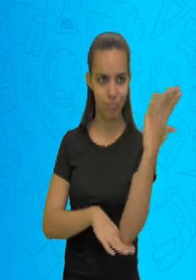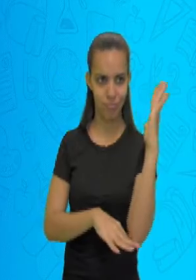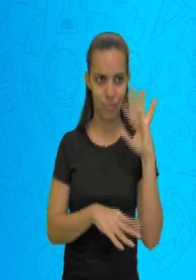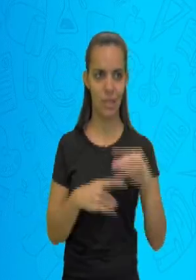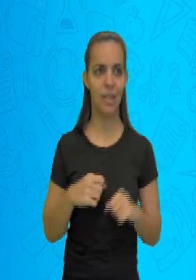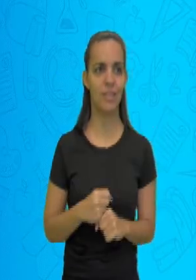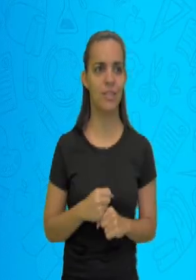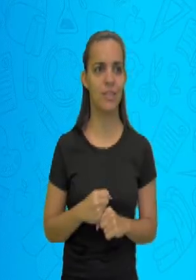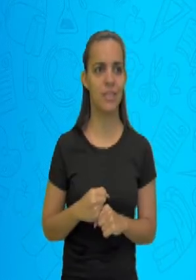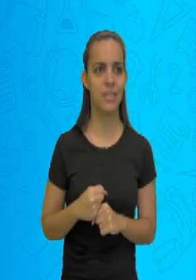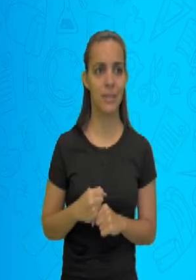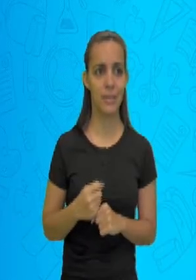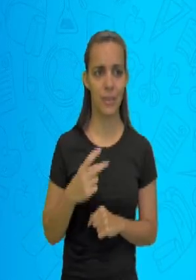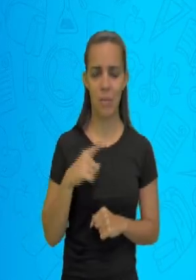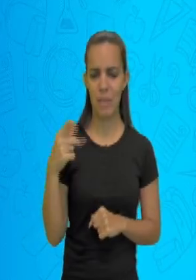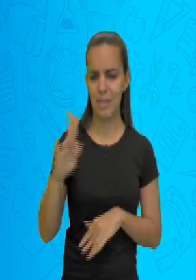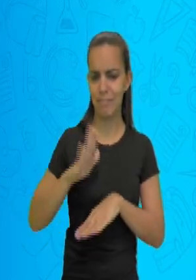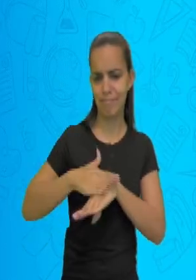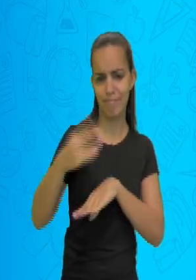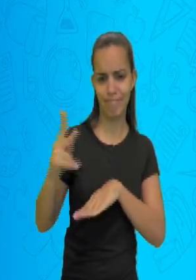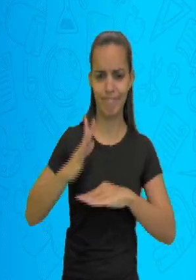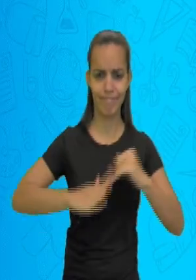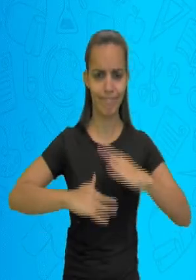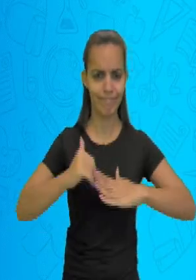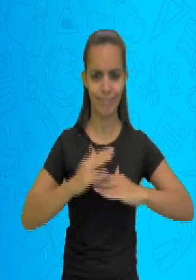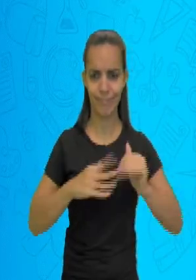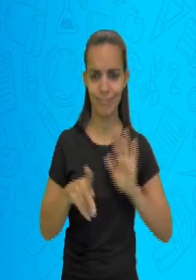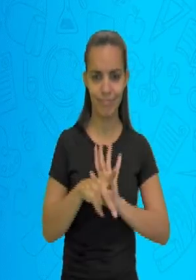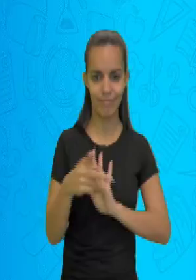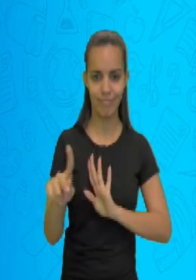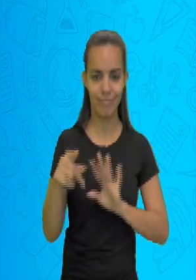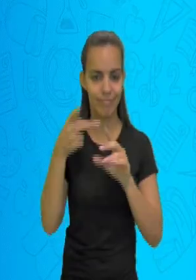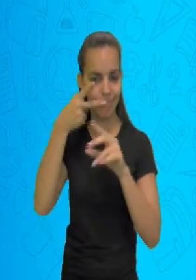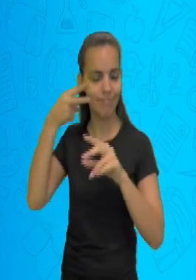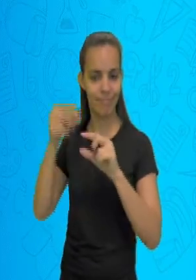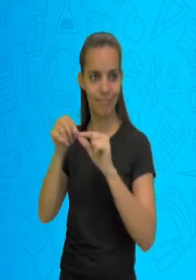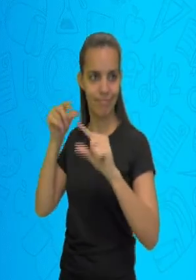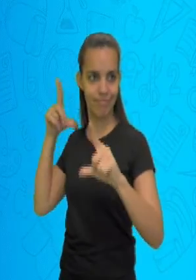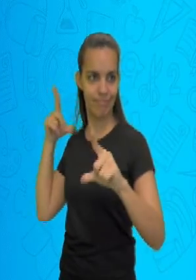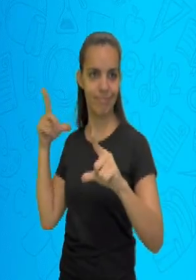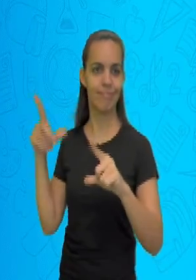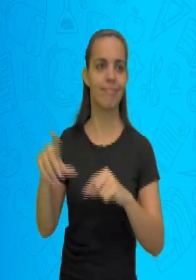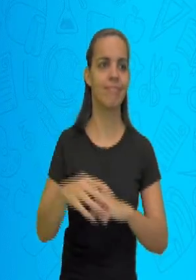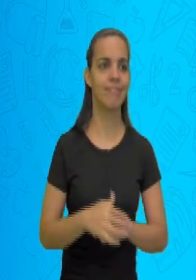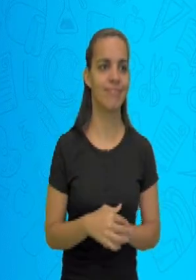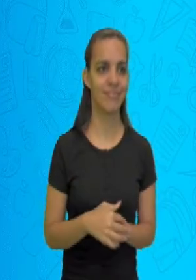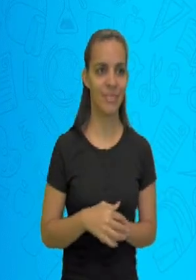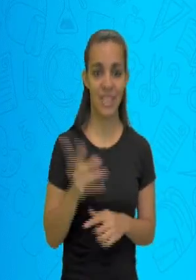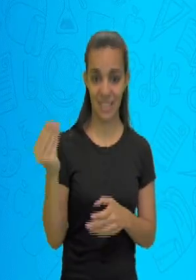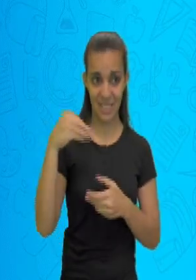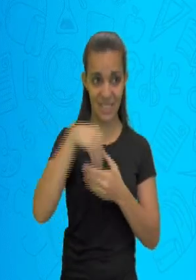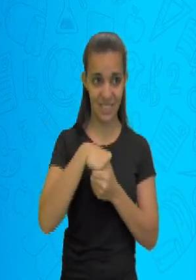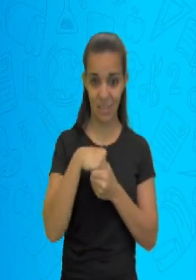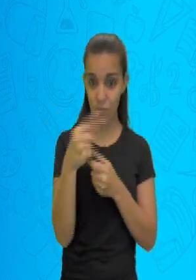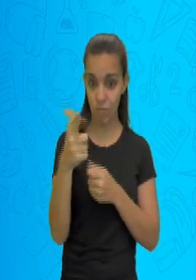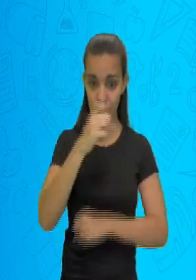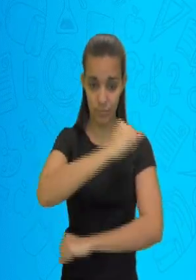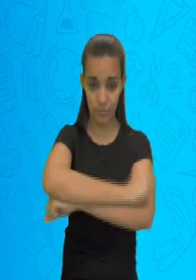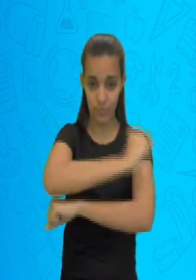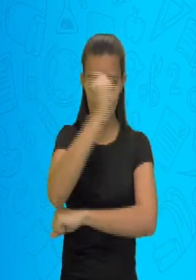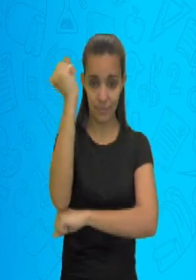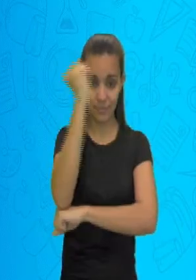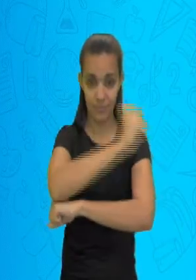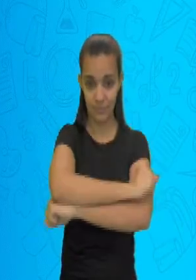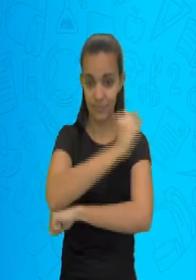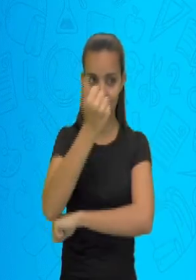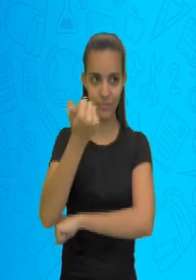muita habilidade com essa construção. E eles fazem essa oca, lá dentro não tem janelas,